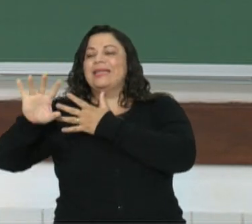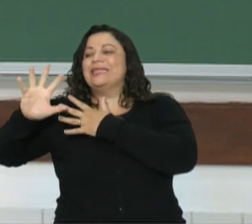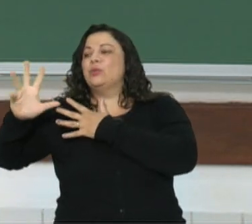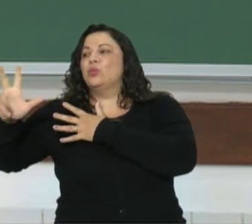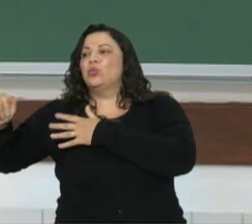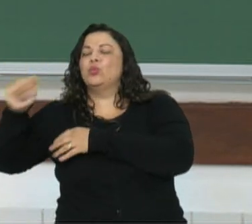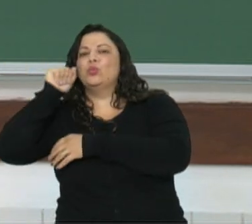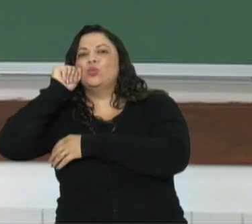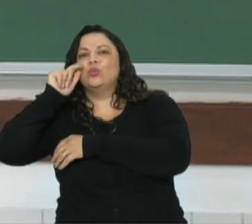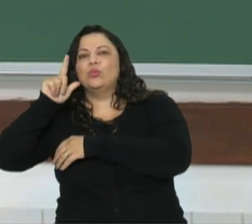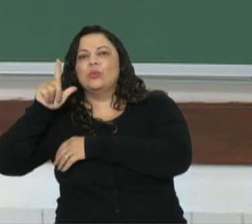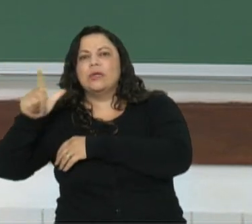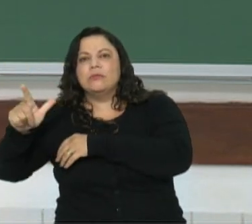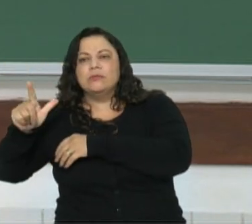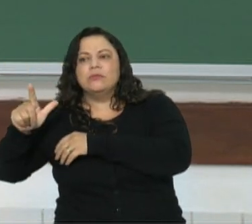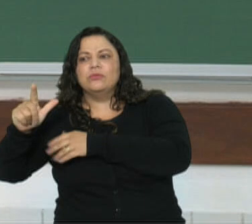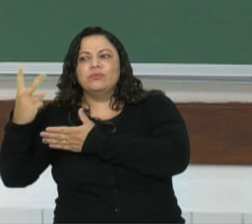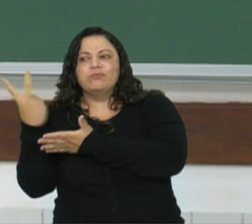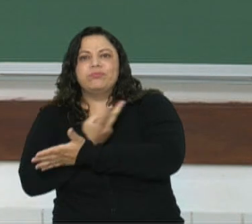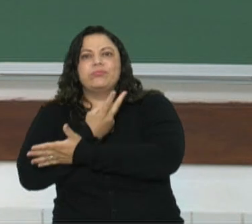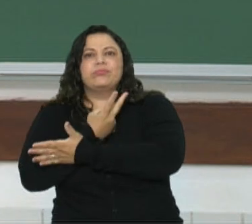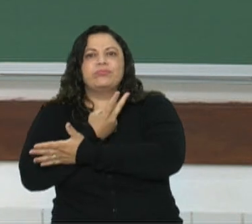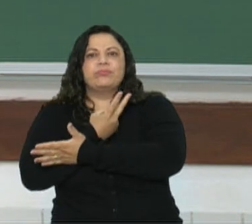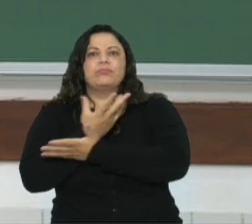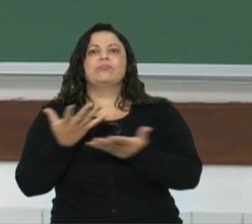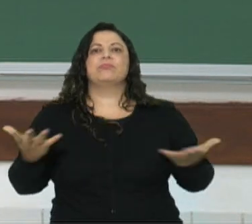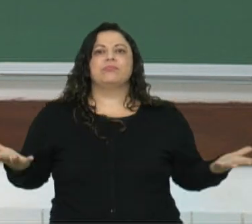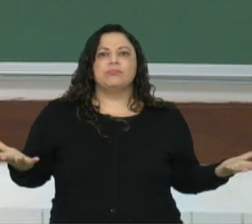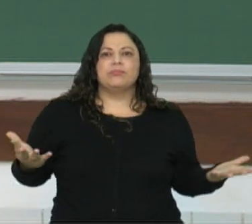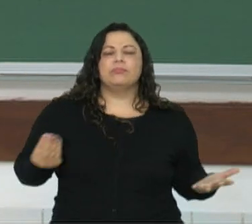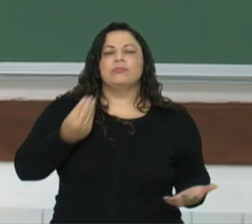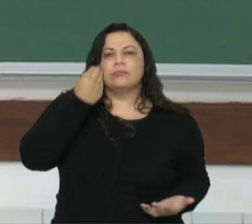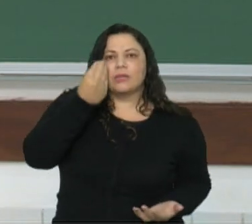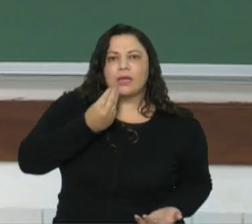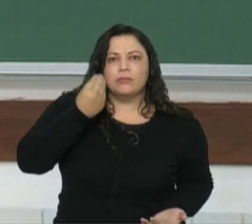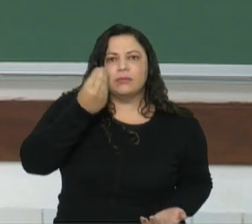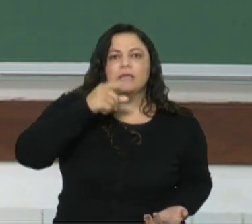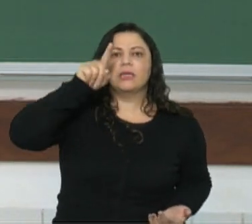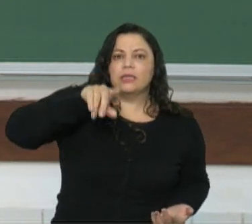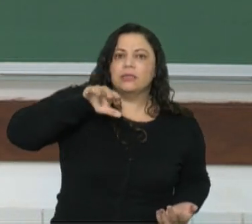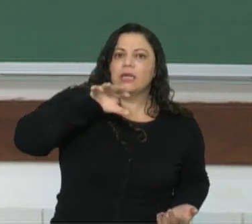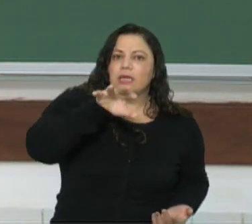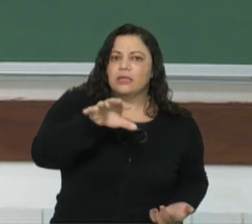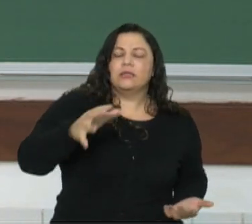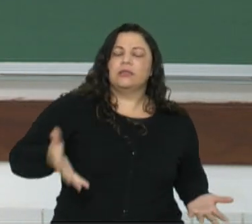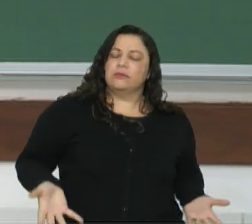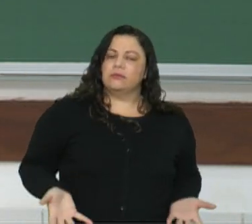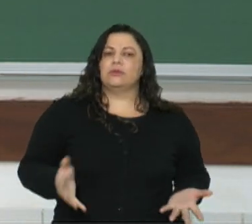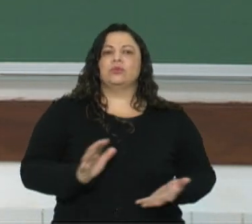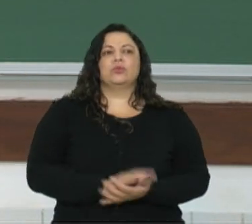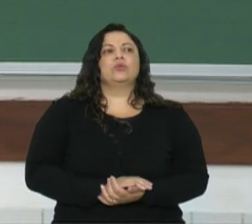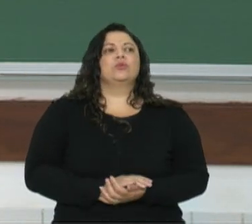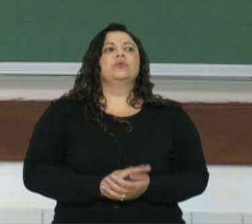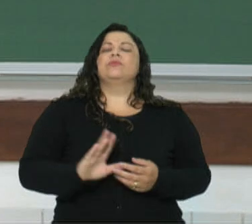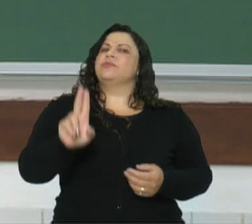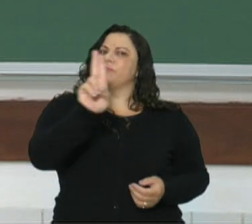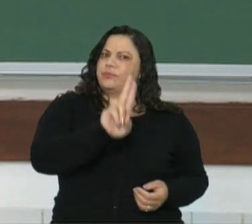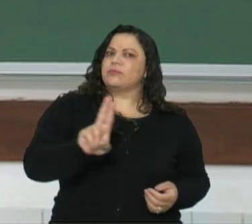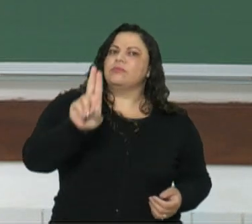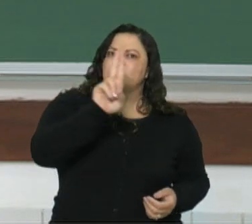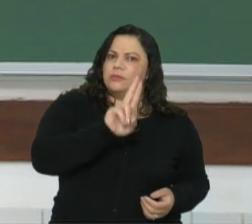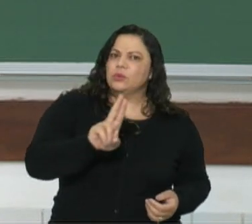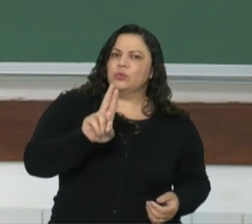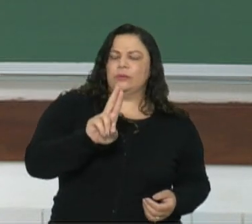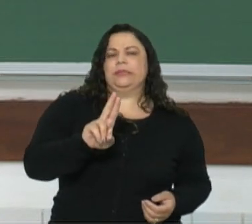são azuis está errada. Então, a experiência é isso. É até usar da indução, ou seja,